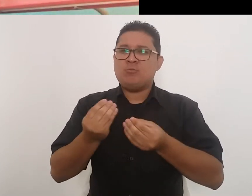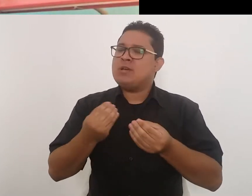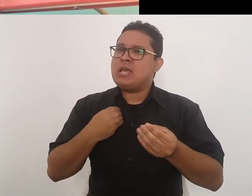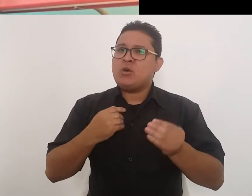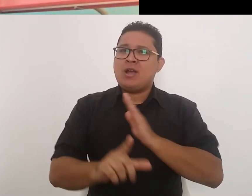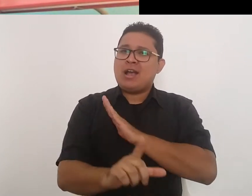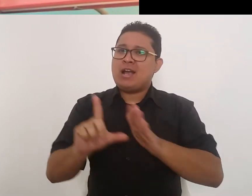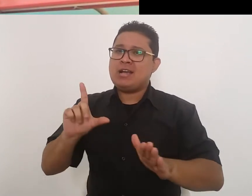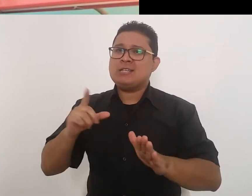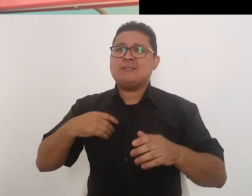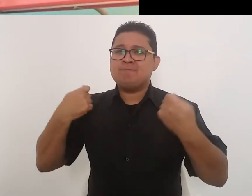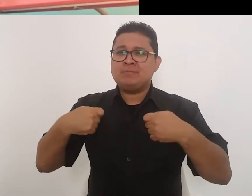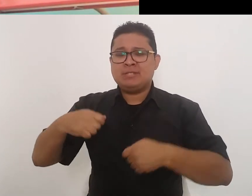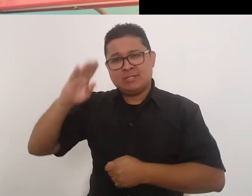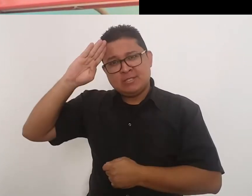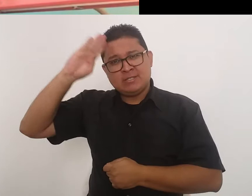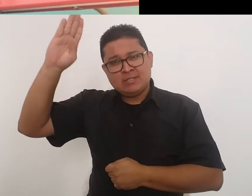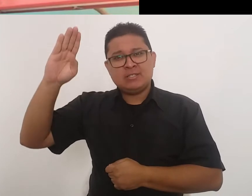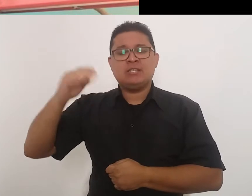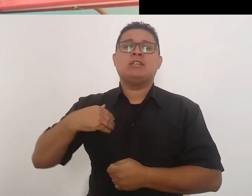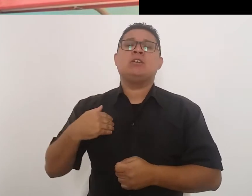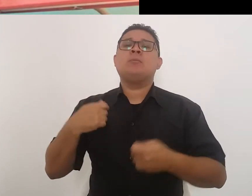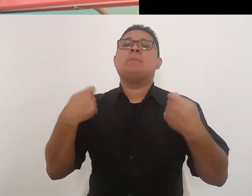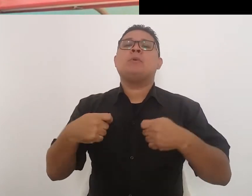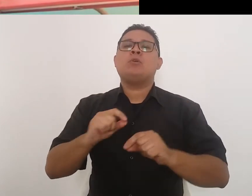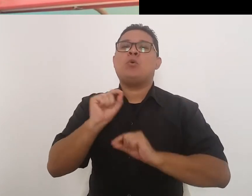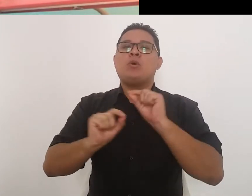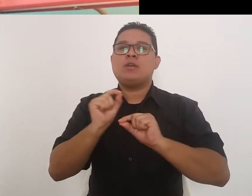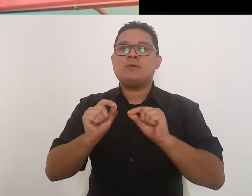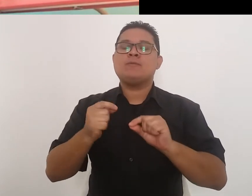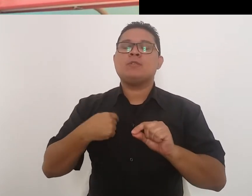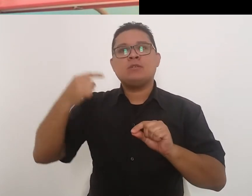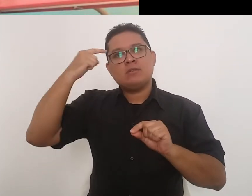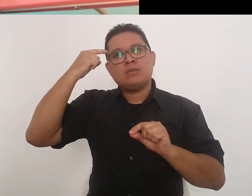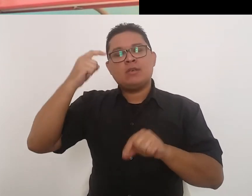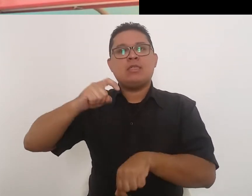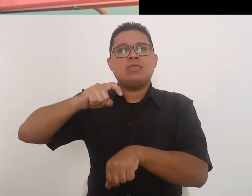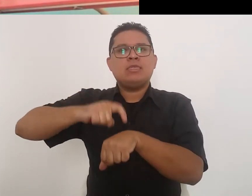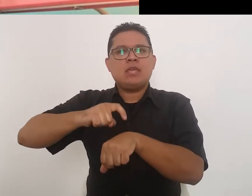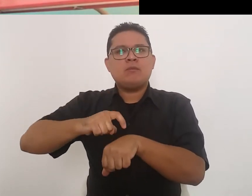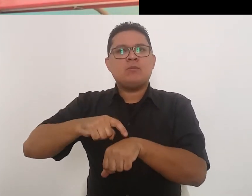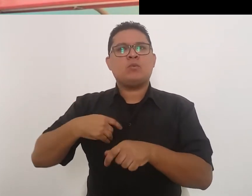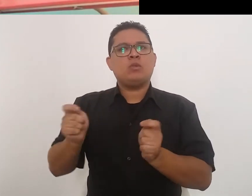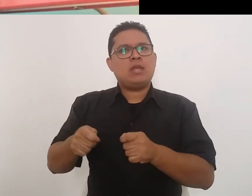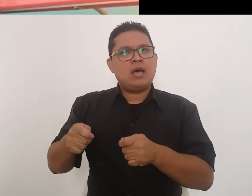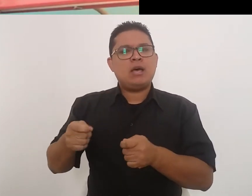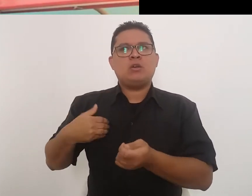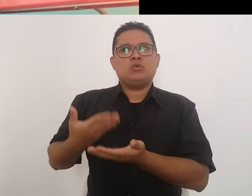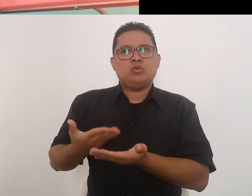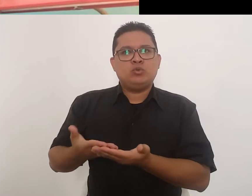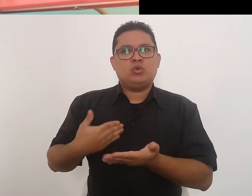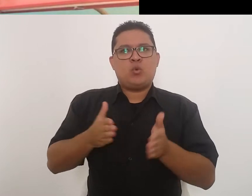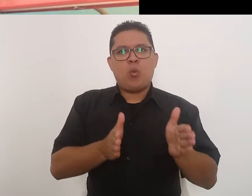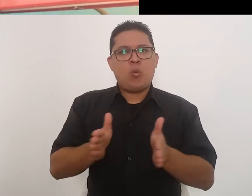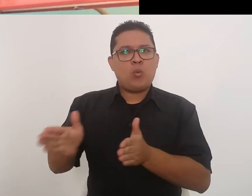de qualquer outra atitude, qualquer outra ação, é pensar o tempo que eu tenho